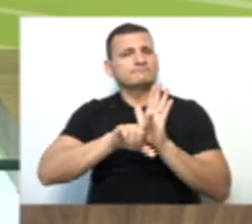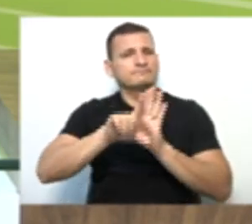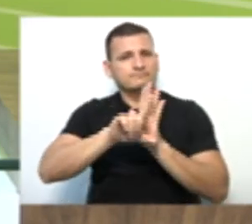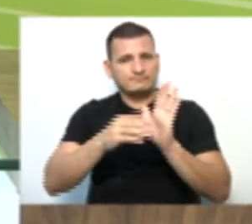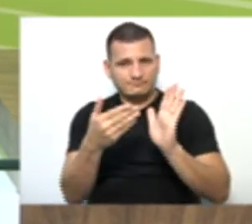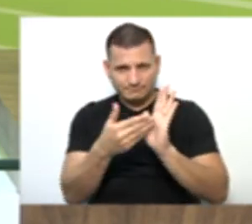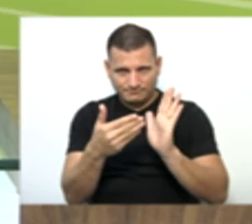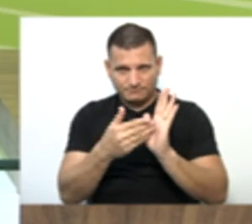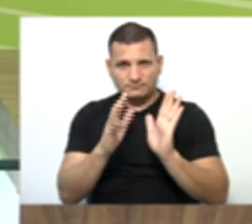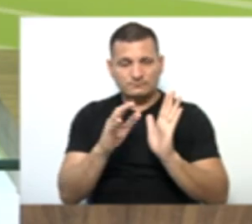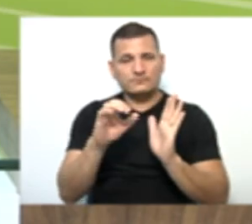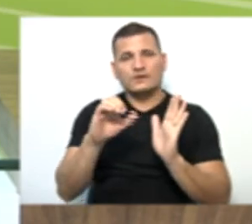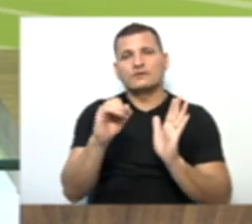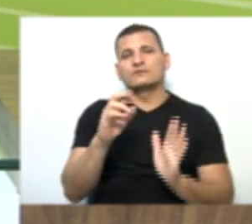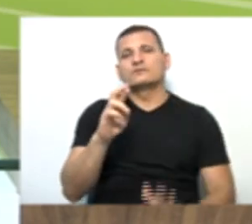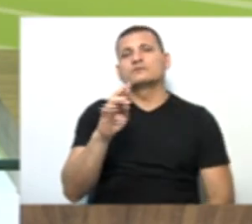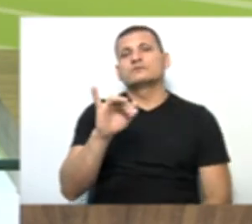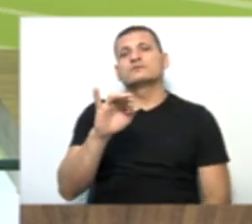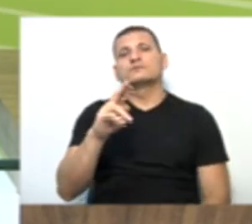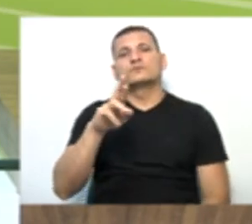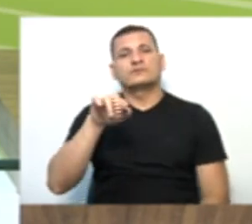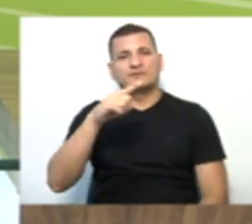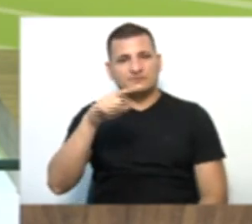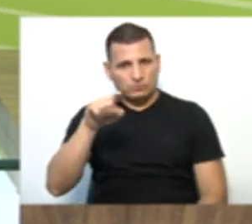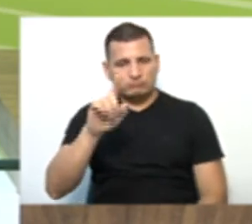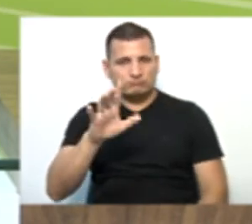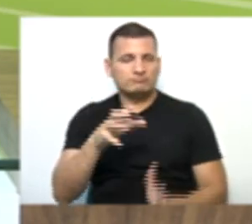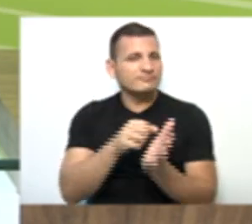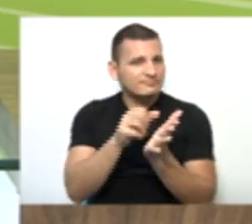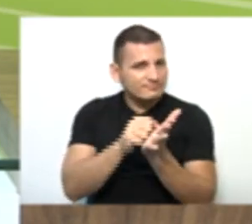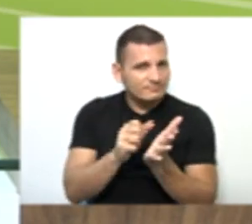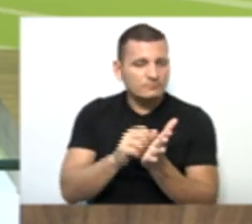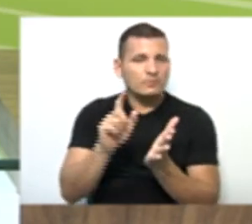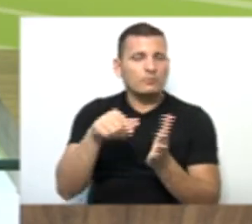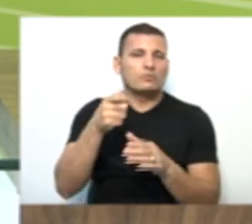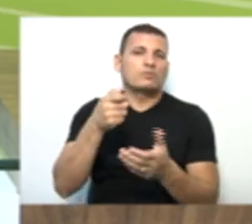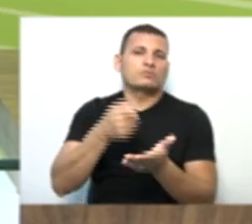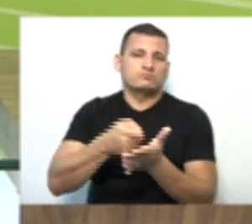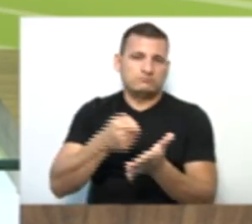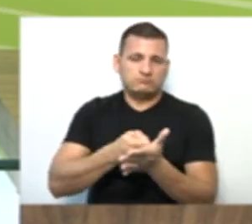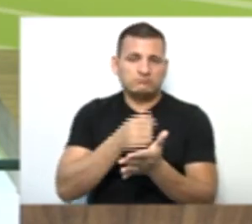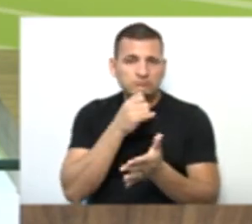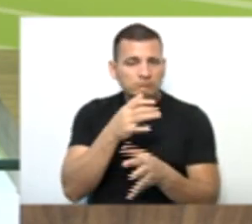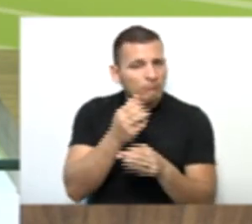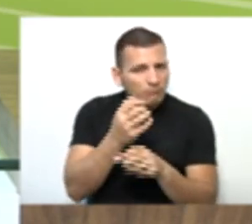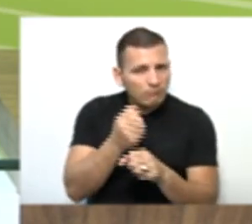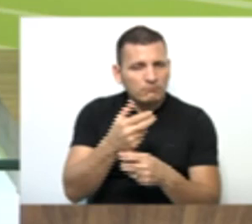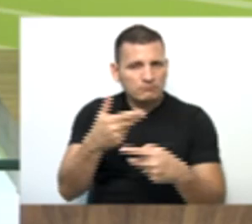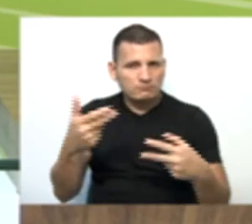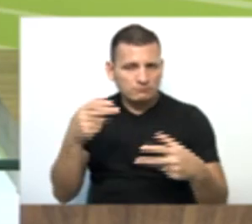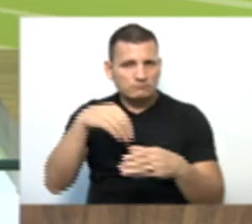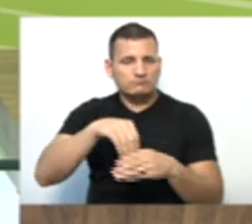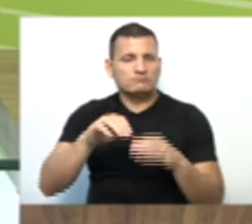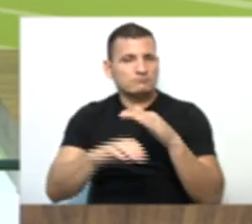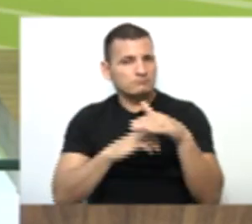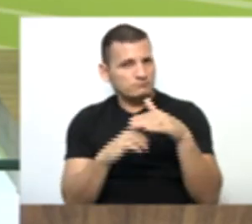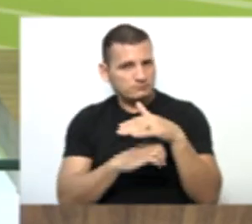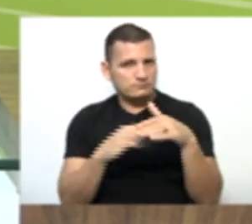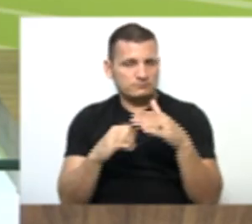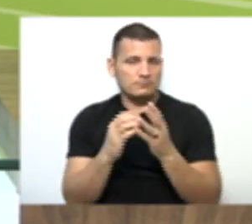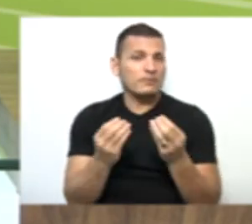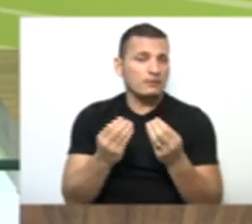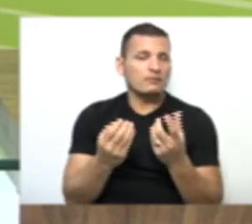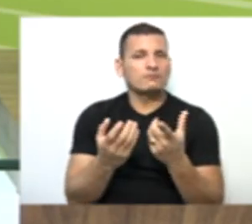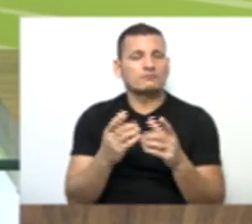específicas, a escrituração deverá ser obrigatória em cima dos fatos contábeis, né? Para que isso? Para que haja um